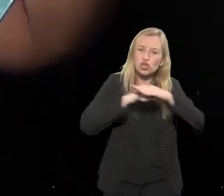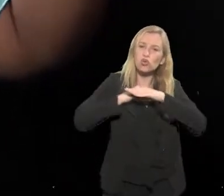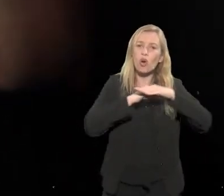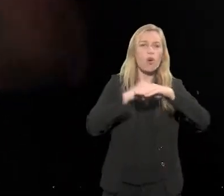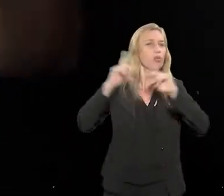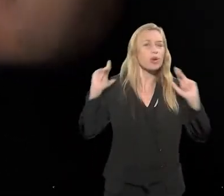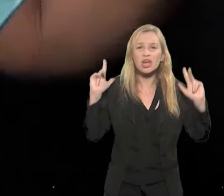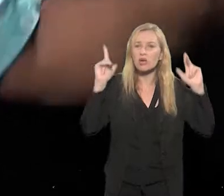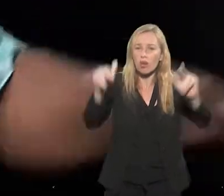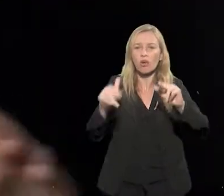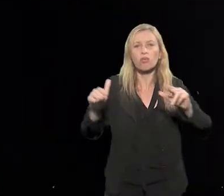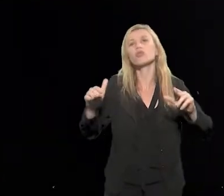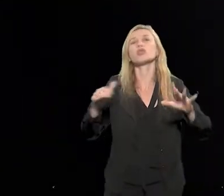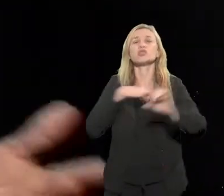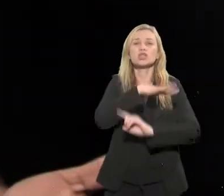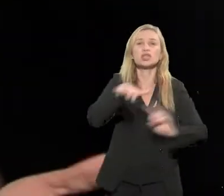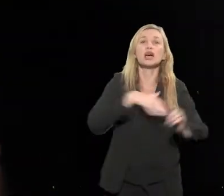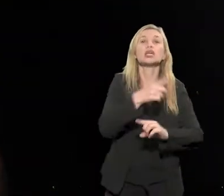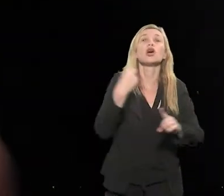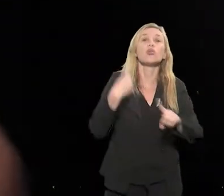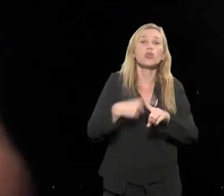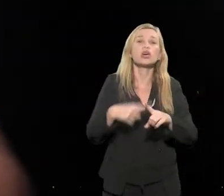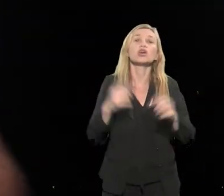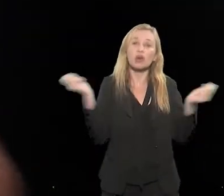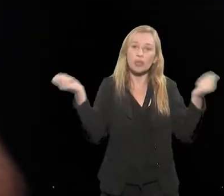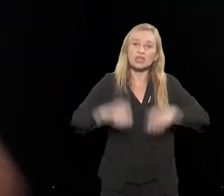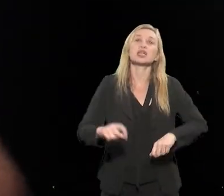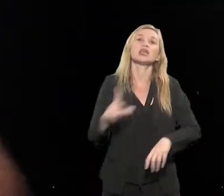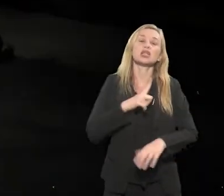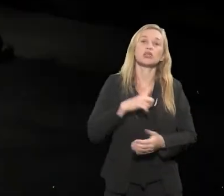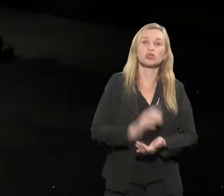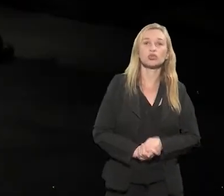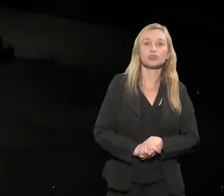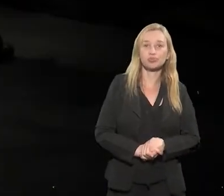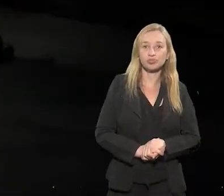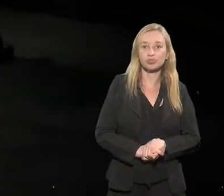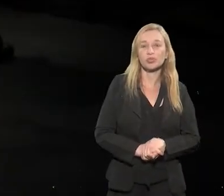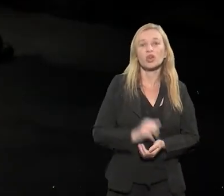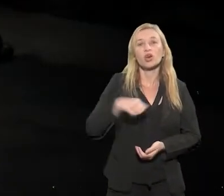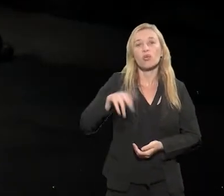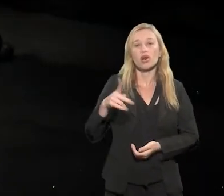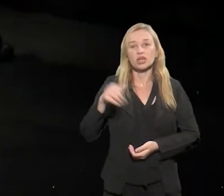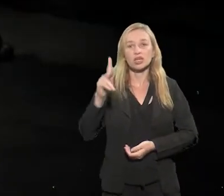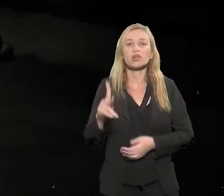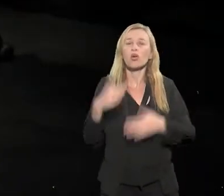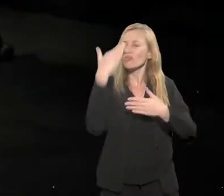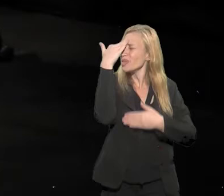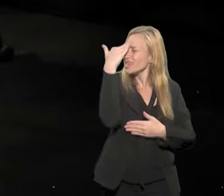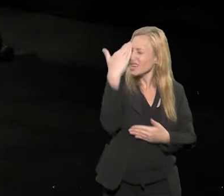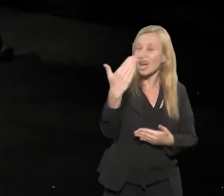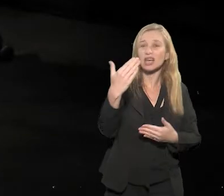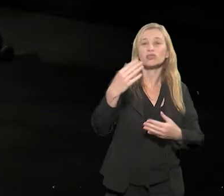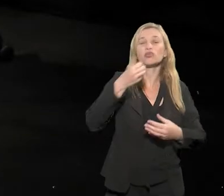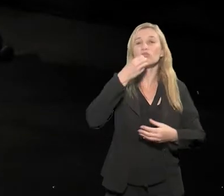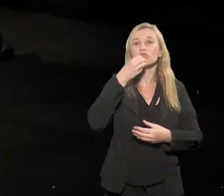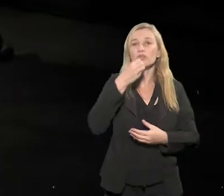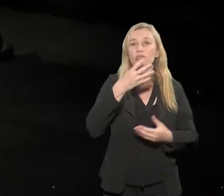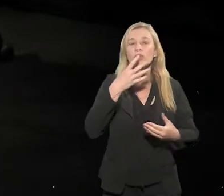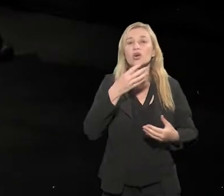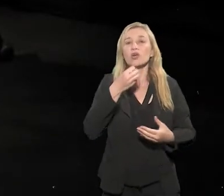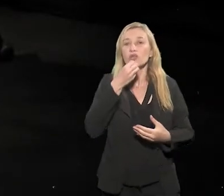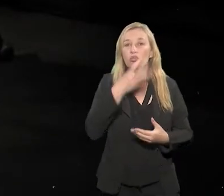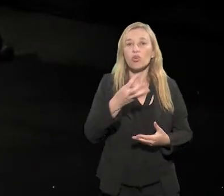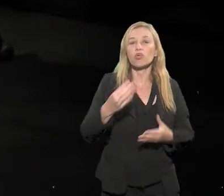igual para igual com a sociedade, porque nós temos essa capacidade. Anderson Quack, muito obrigado, foi um grande